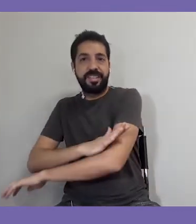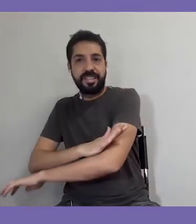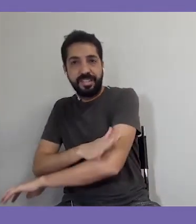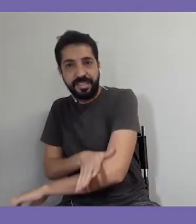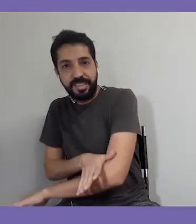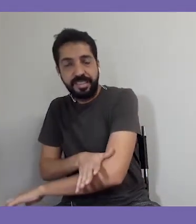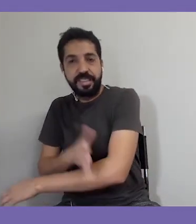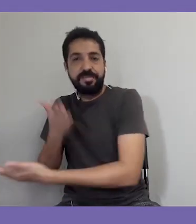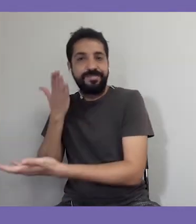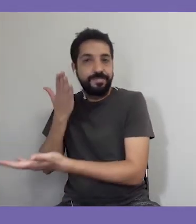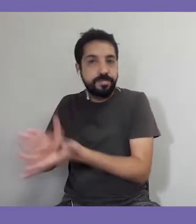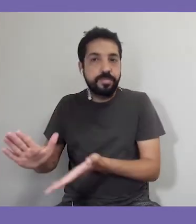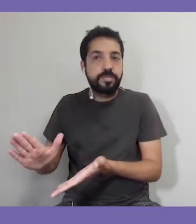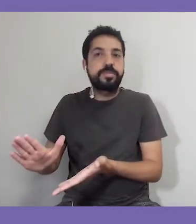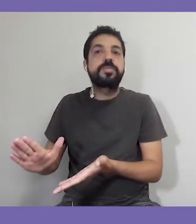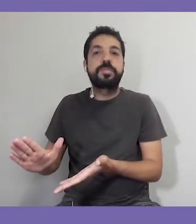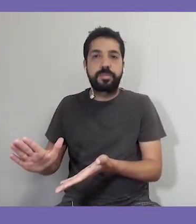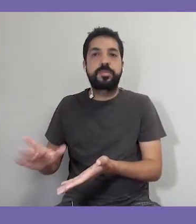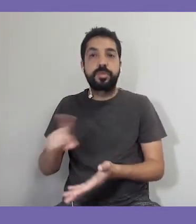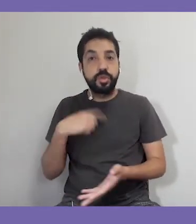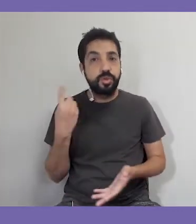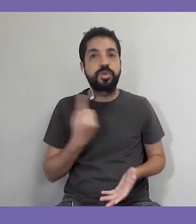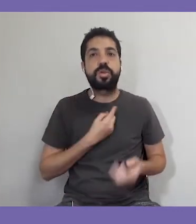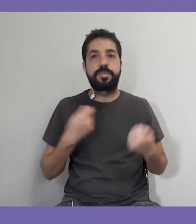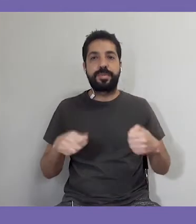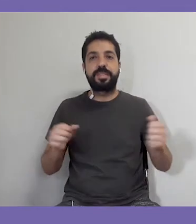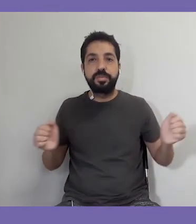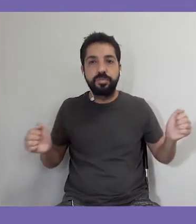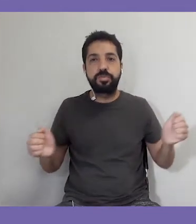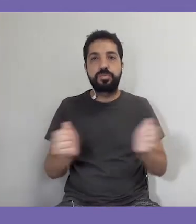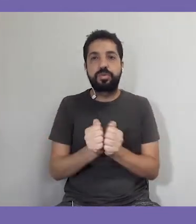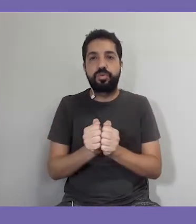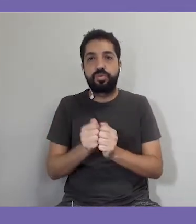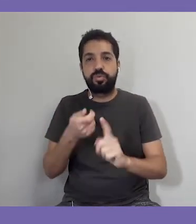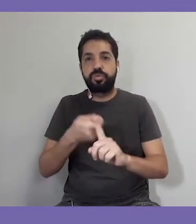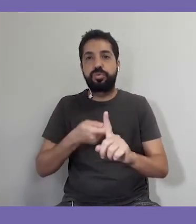antirracista, que é uma questão que deve ser encantada por todos nós.